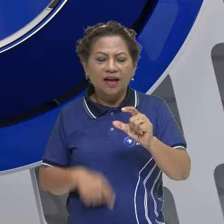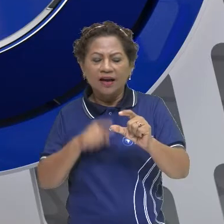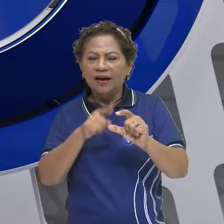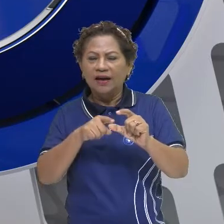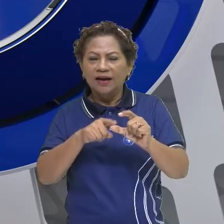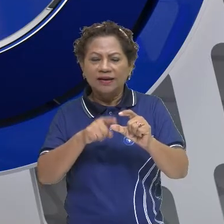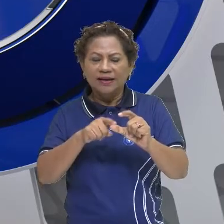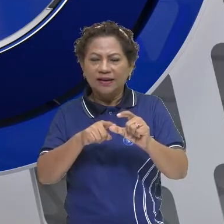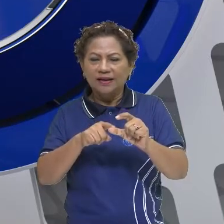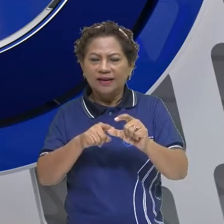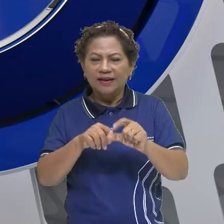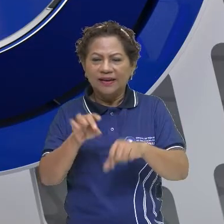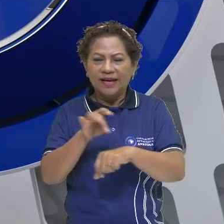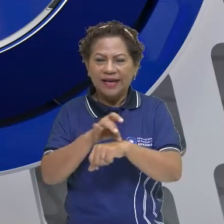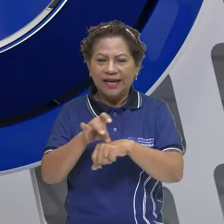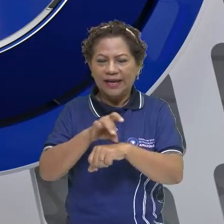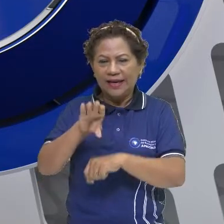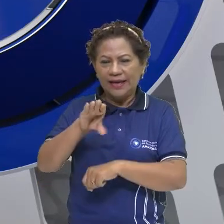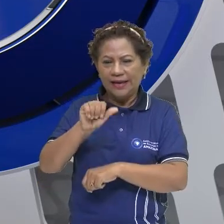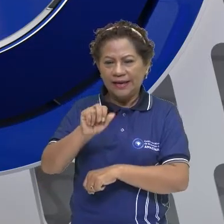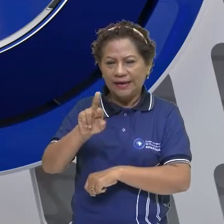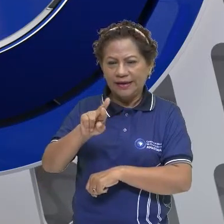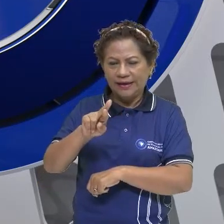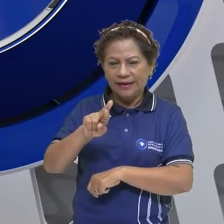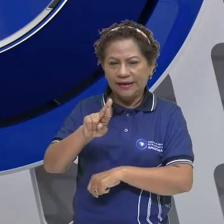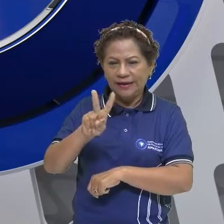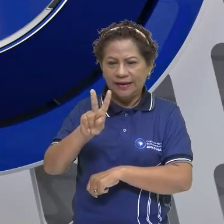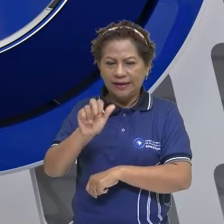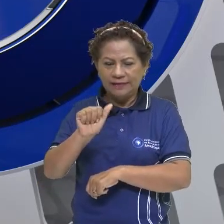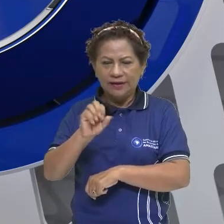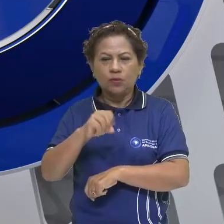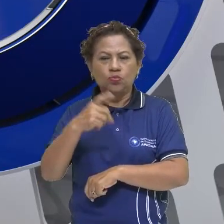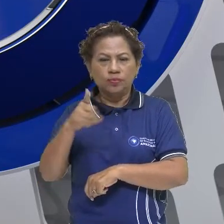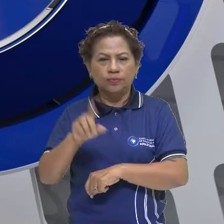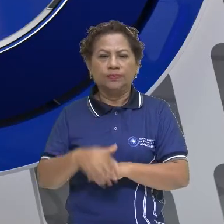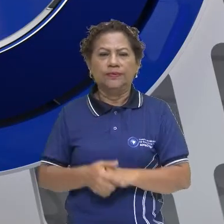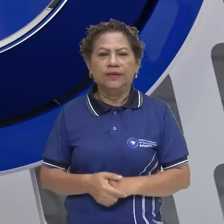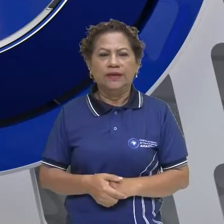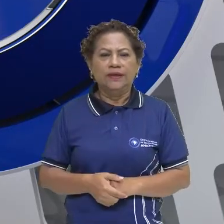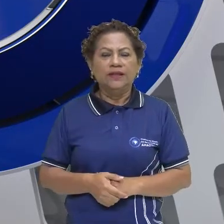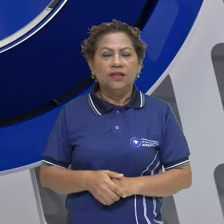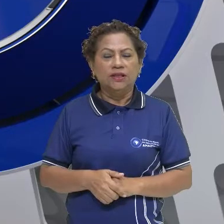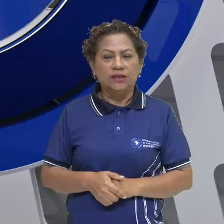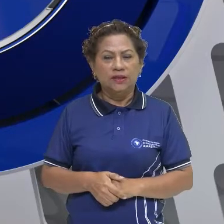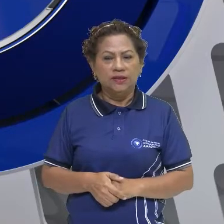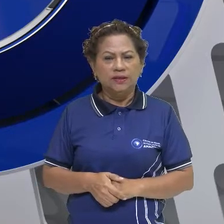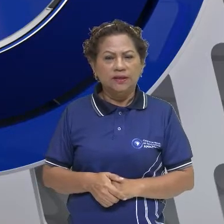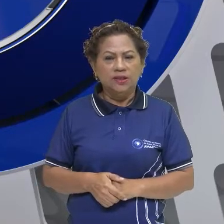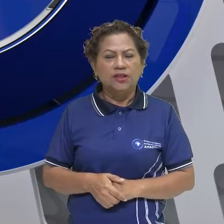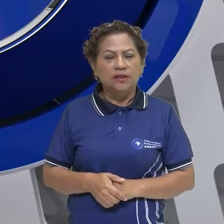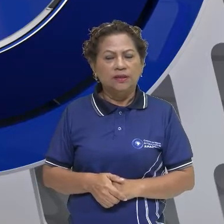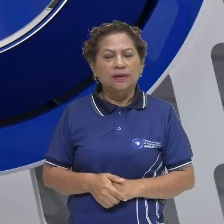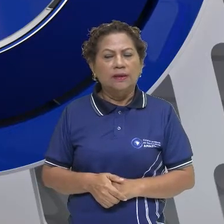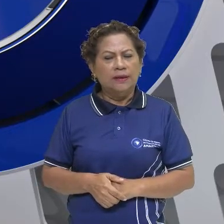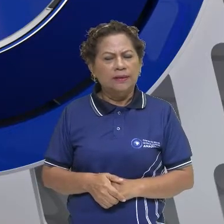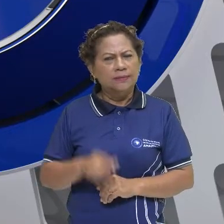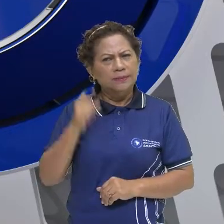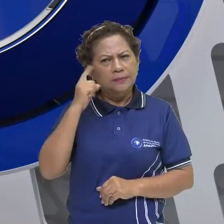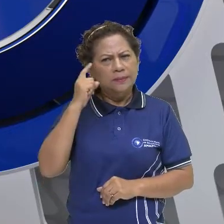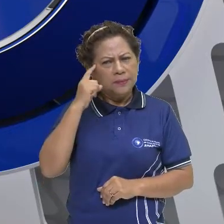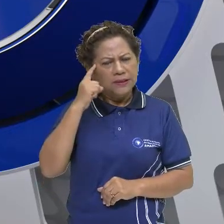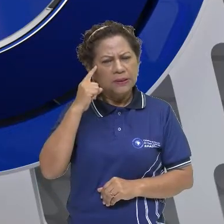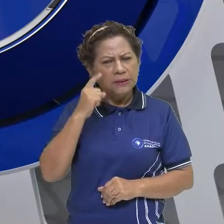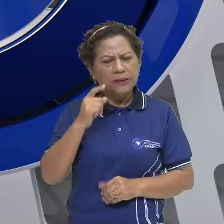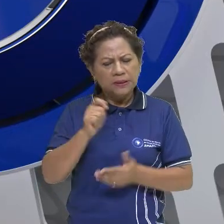Começou, né, pode ser, acredita-se que começou a escrita, o desenho com carvão, e depois ele foi